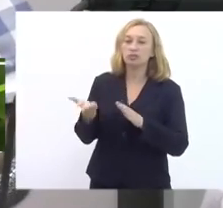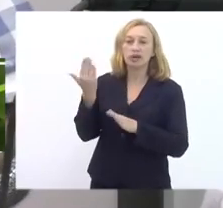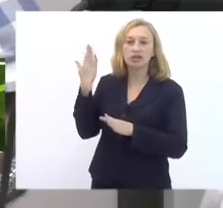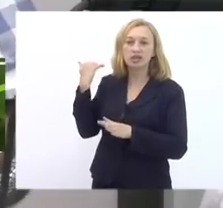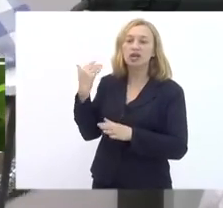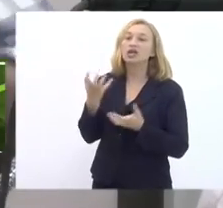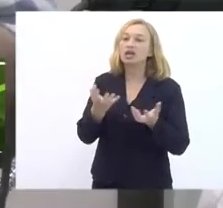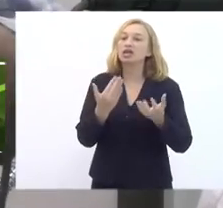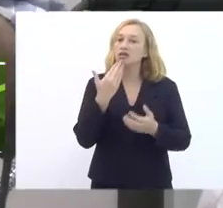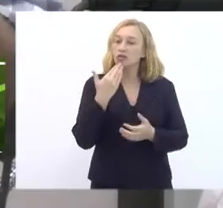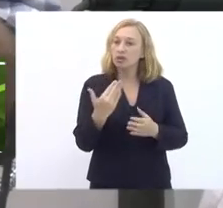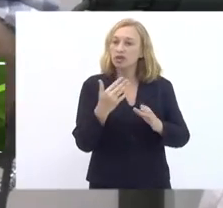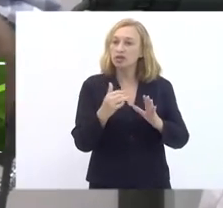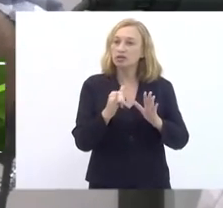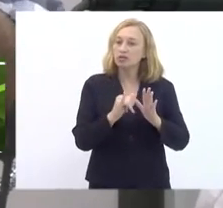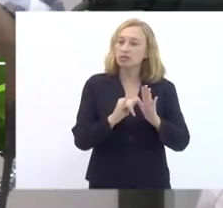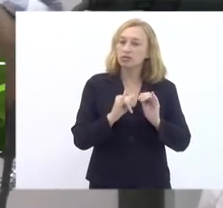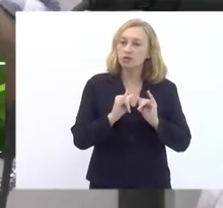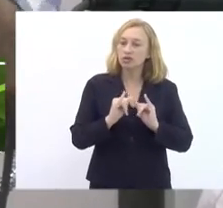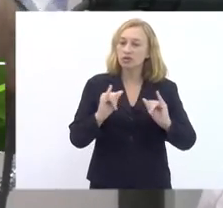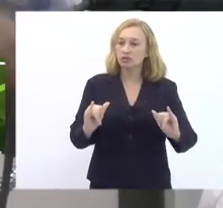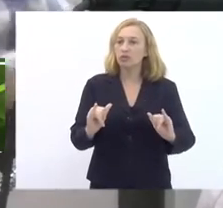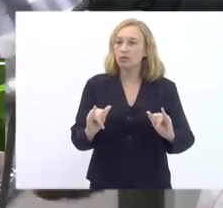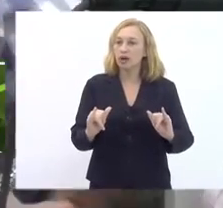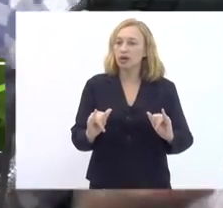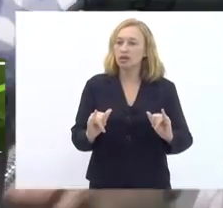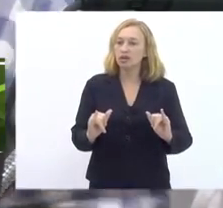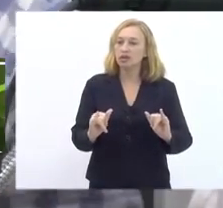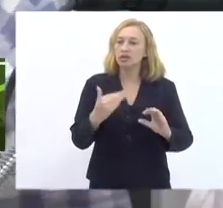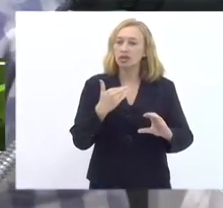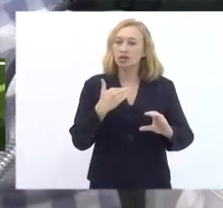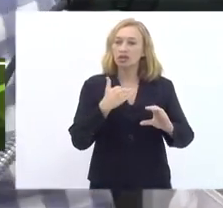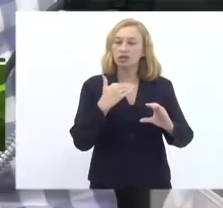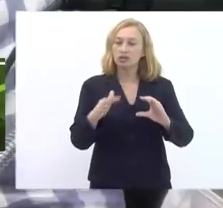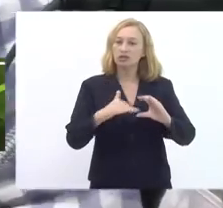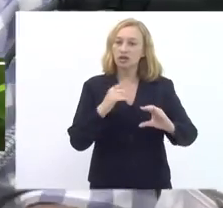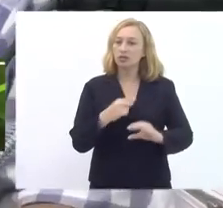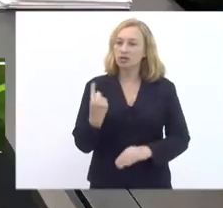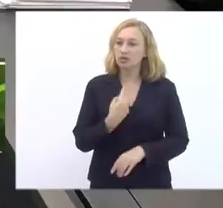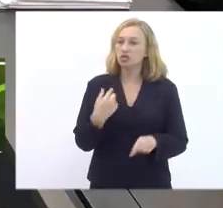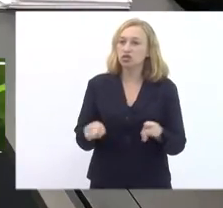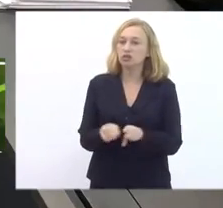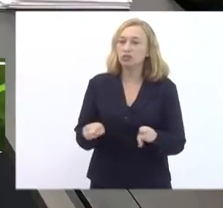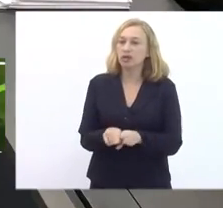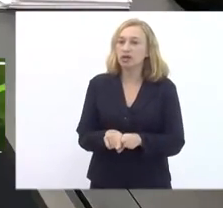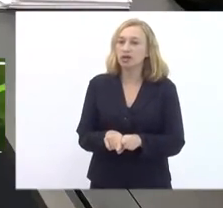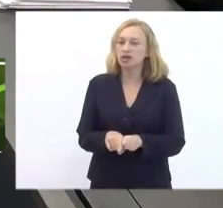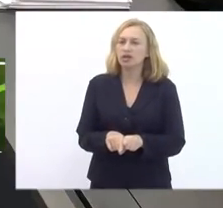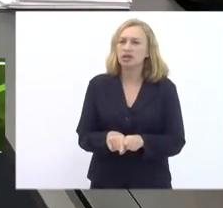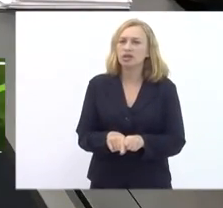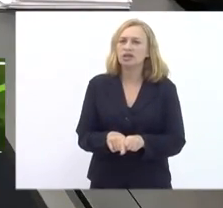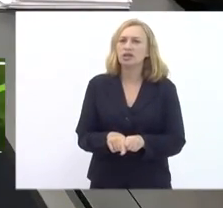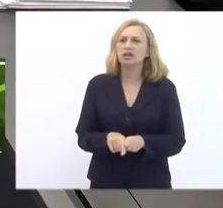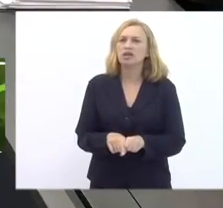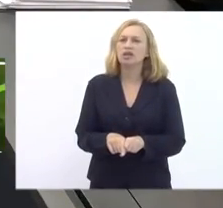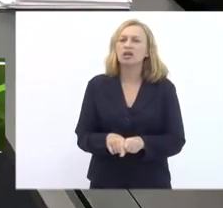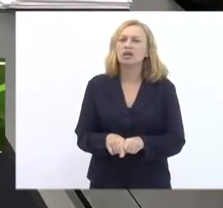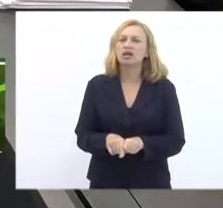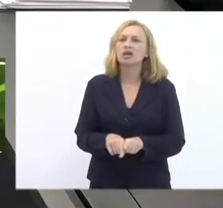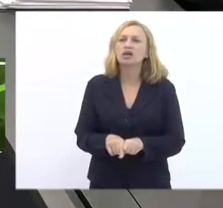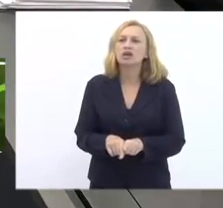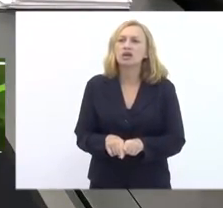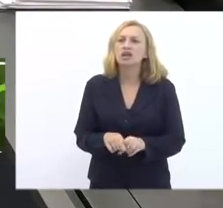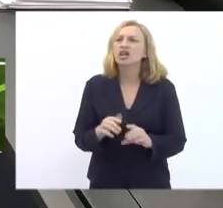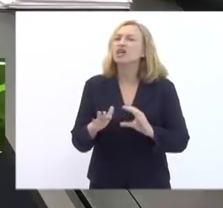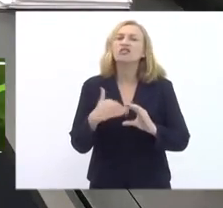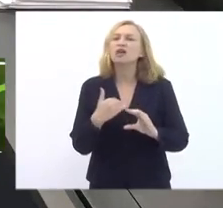fosse publicado, inclusive enviado para nós também. Mas envia para quem, Eliomar? Eu não sei. Hã? Ele